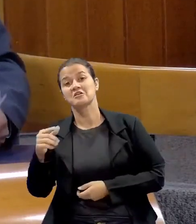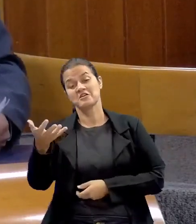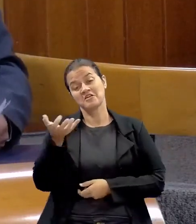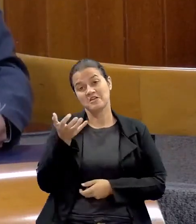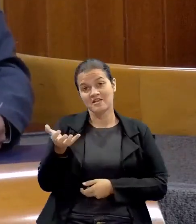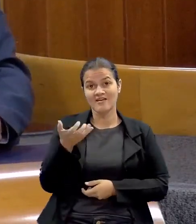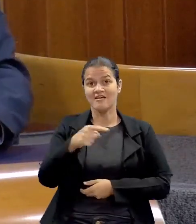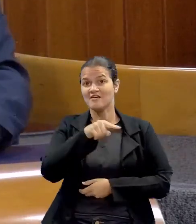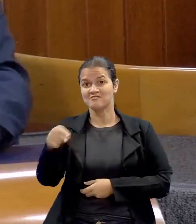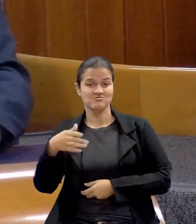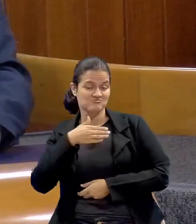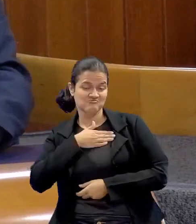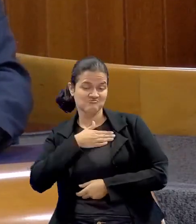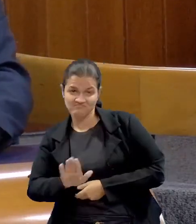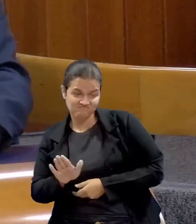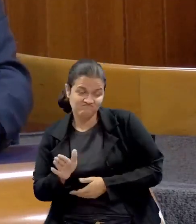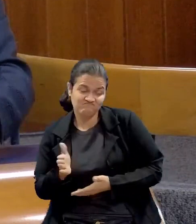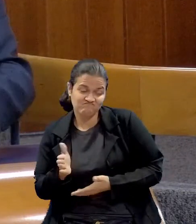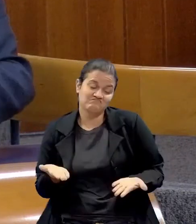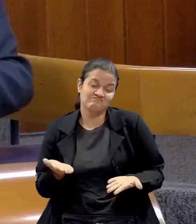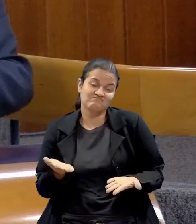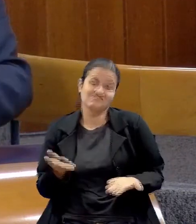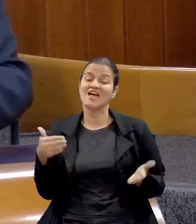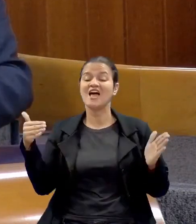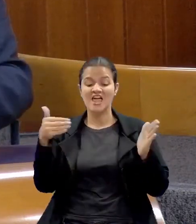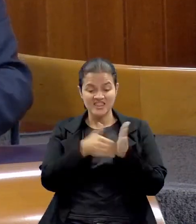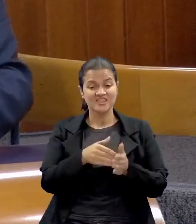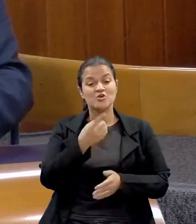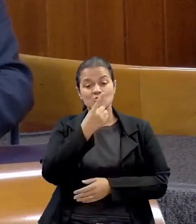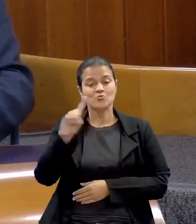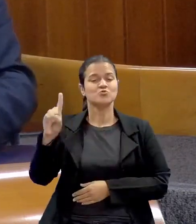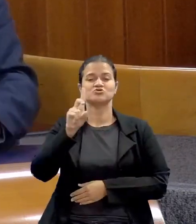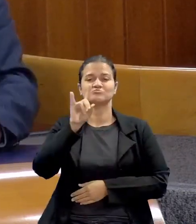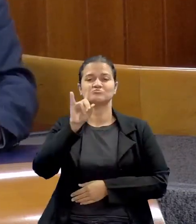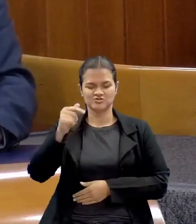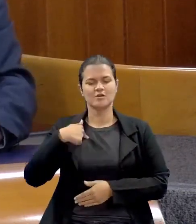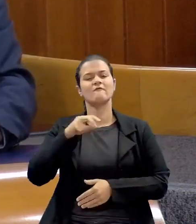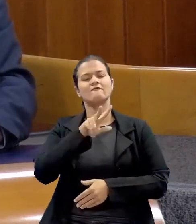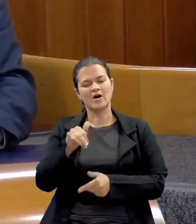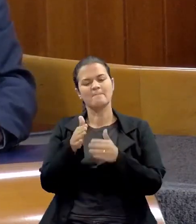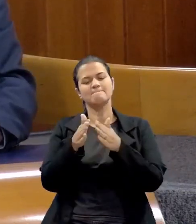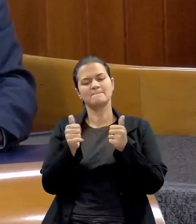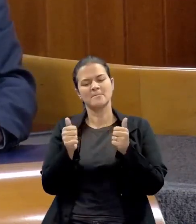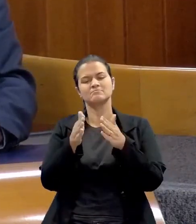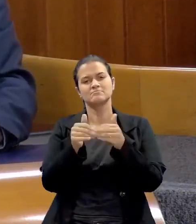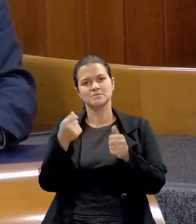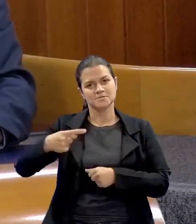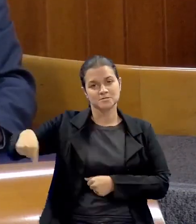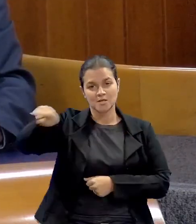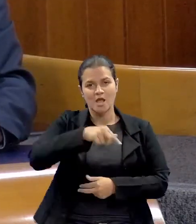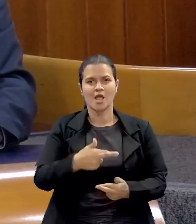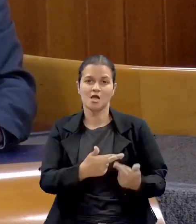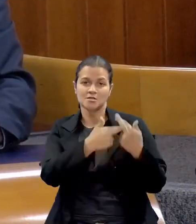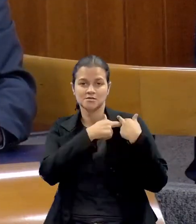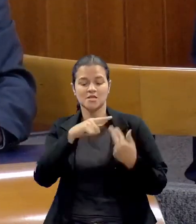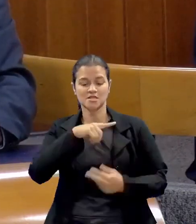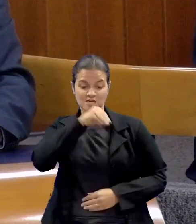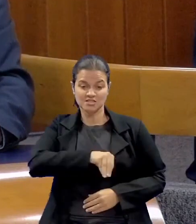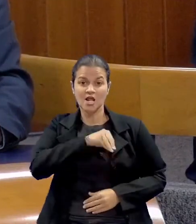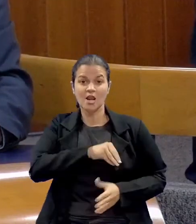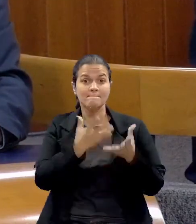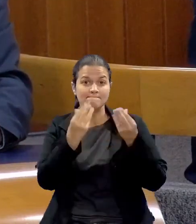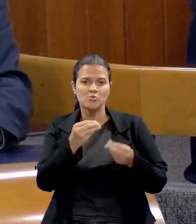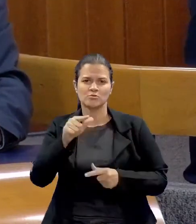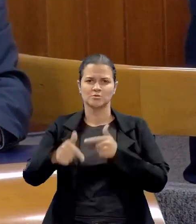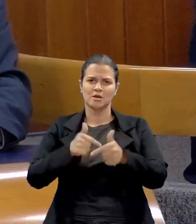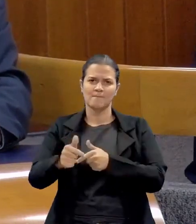para aqueles que não gostaram, até o último dia do meu mandato, estarei cobrando a responsabilidade daqueles que ganham muito e trabalham pouco. E